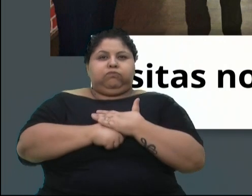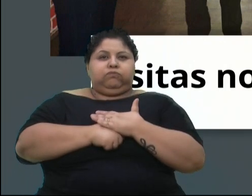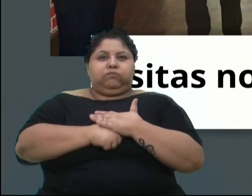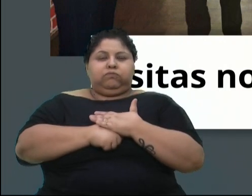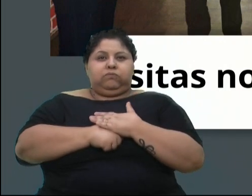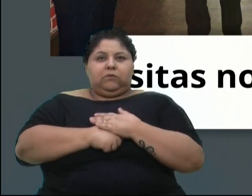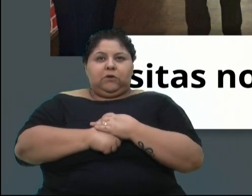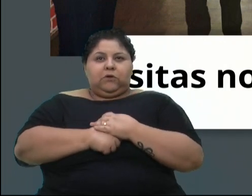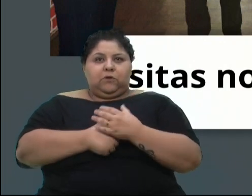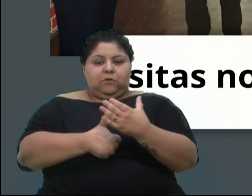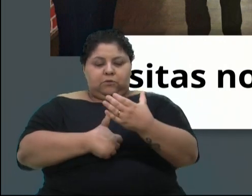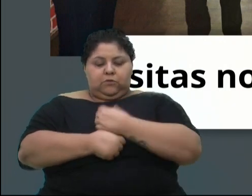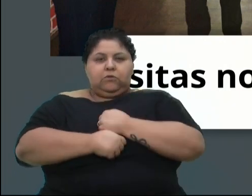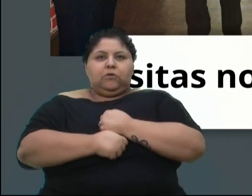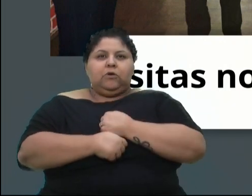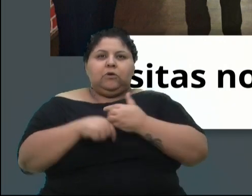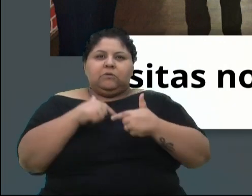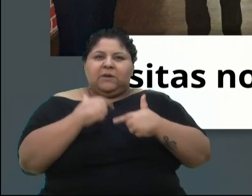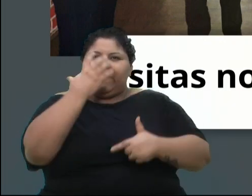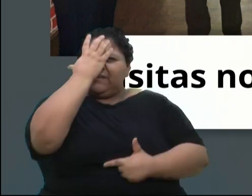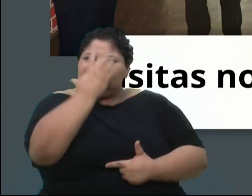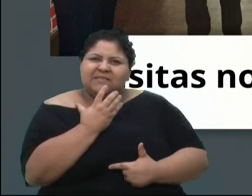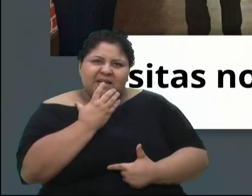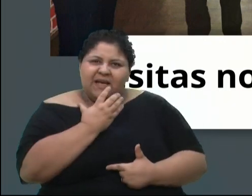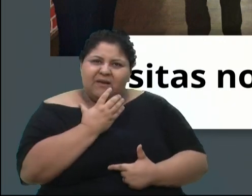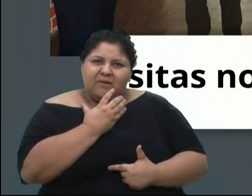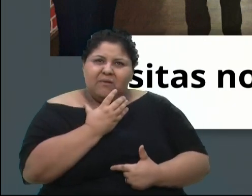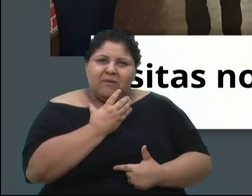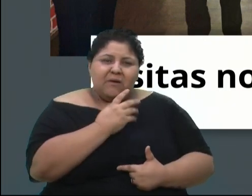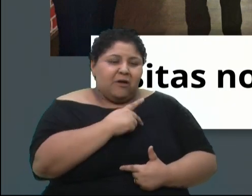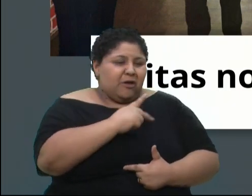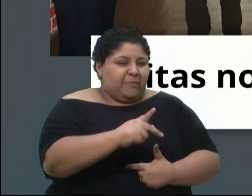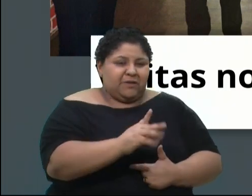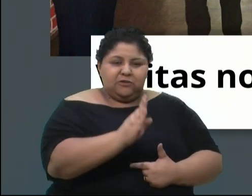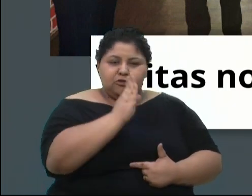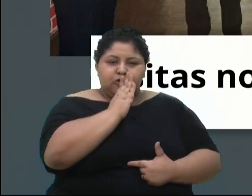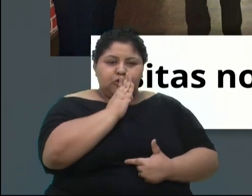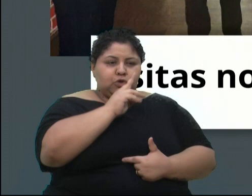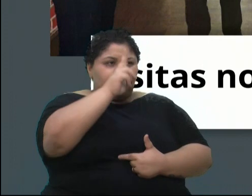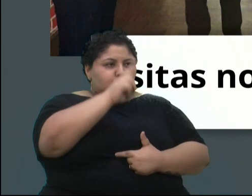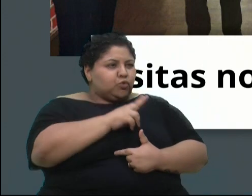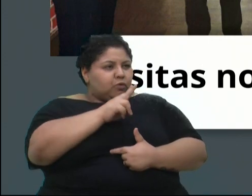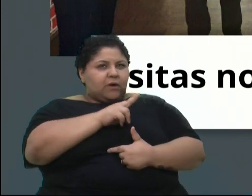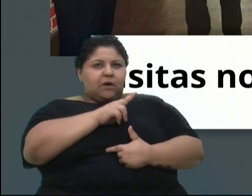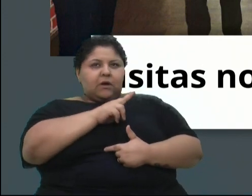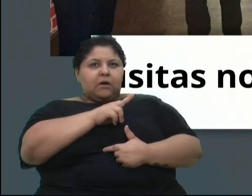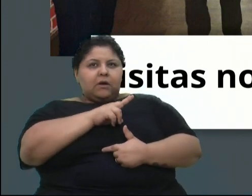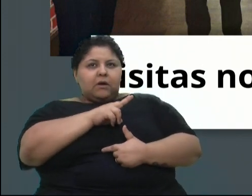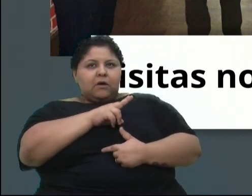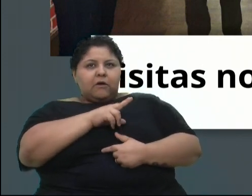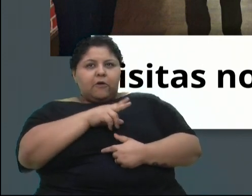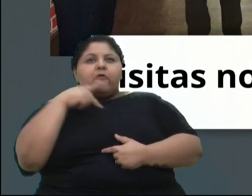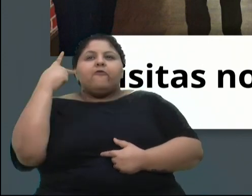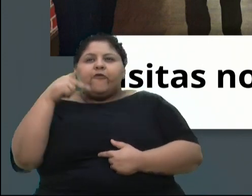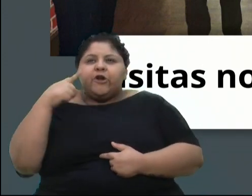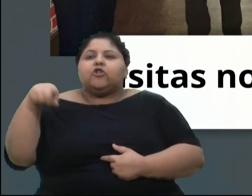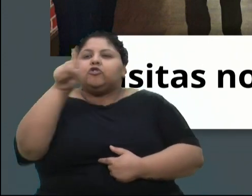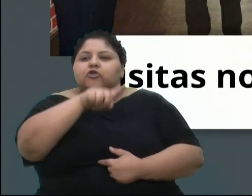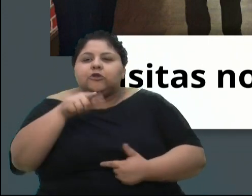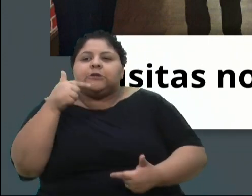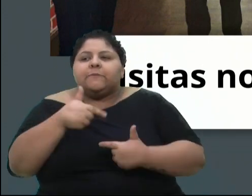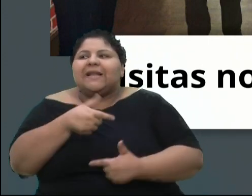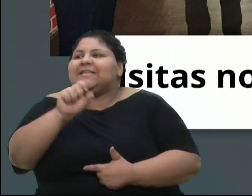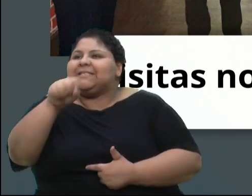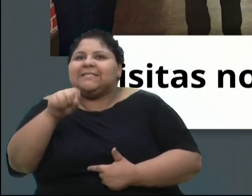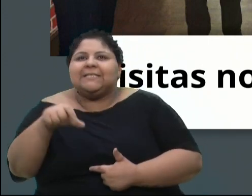sério, aonde que a presidente jamais se omitiu, não, vereador, nós vamos trabalhar sim, nós vamos lutar, aqui não existe